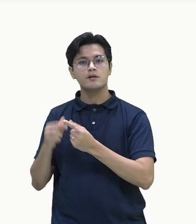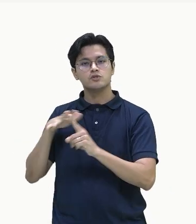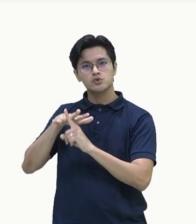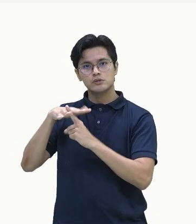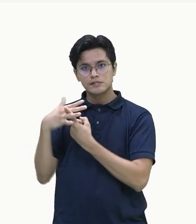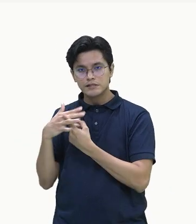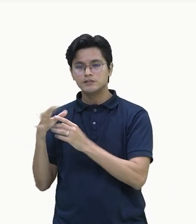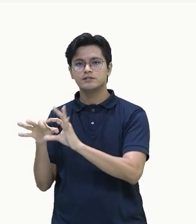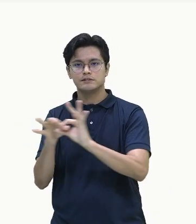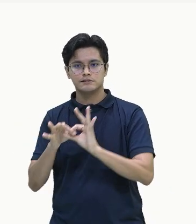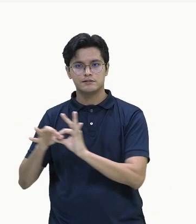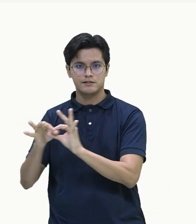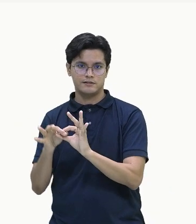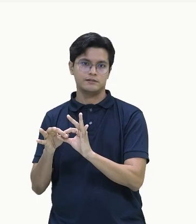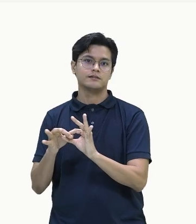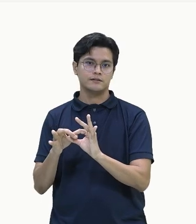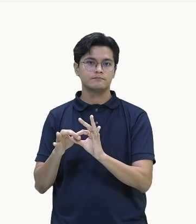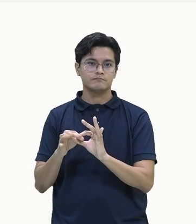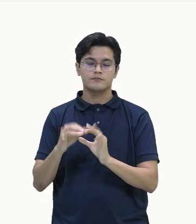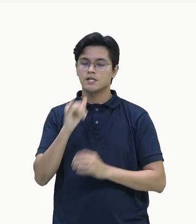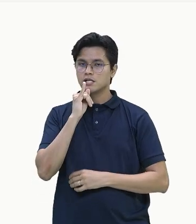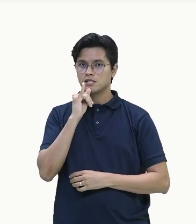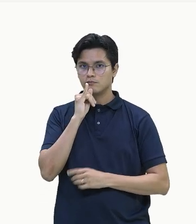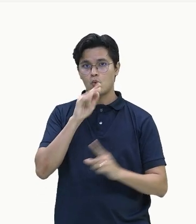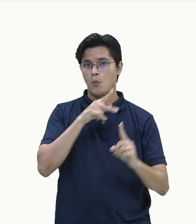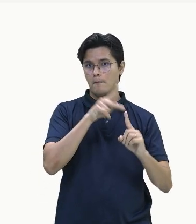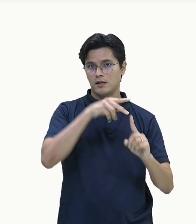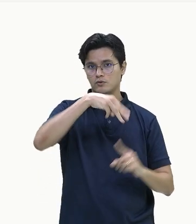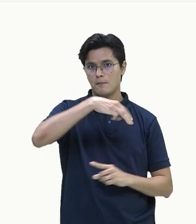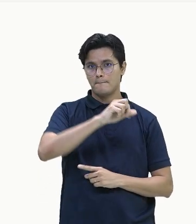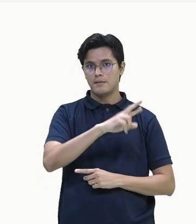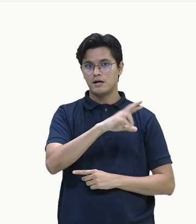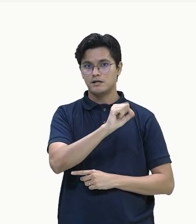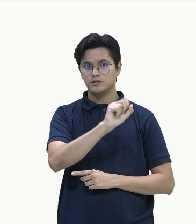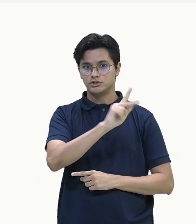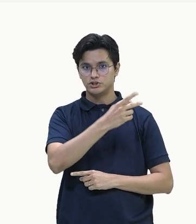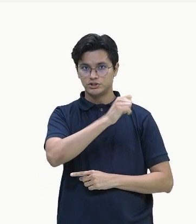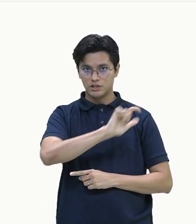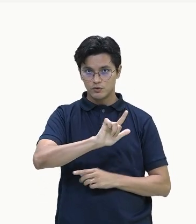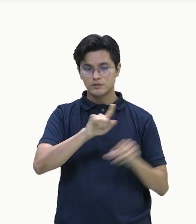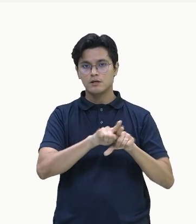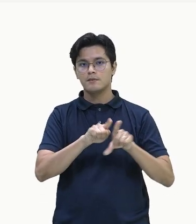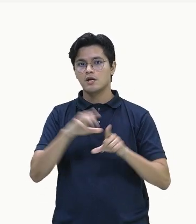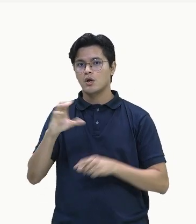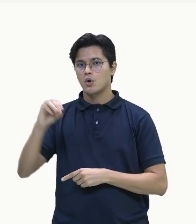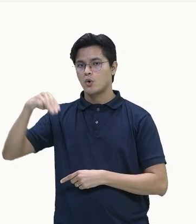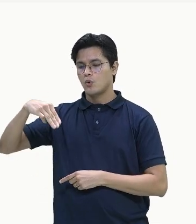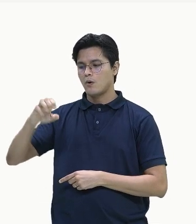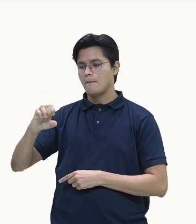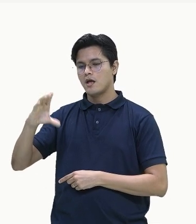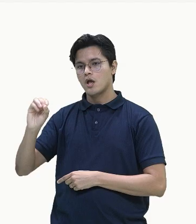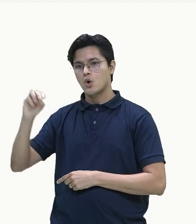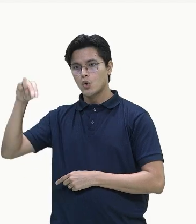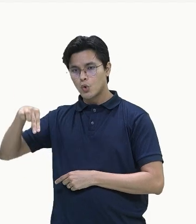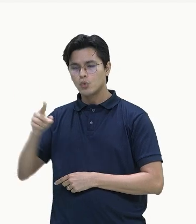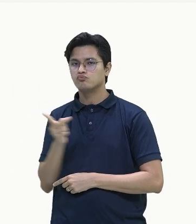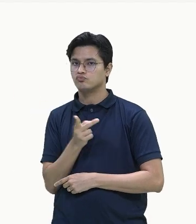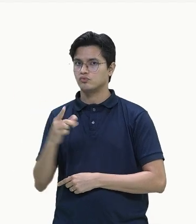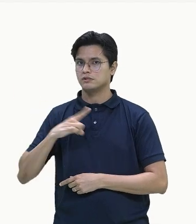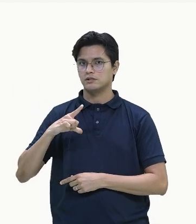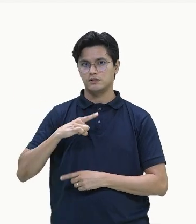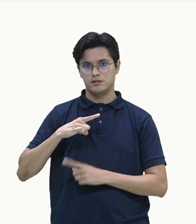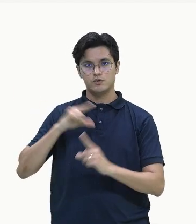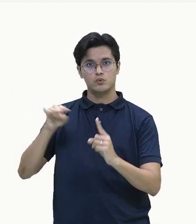tanto o Plano Marshall como o Comecon, eles tinham ali como principal propósito fortalecer a influência